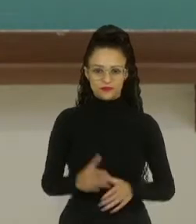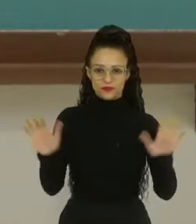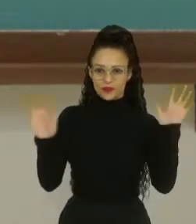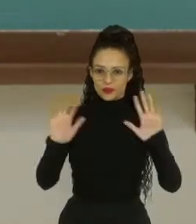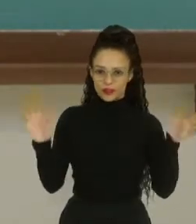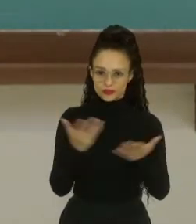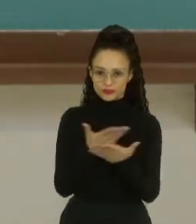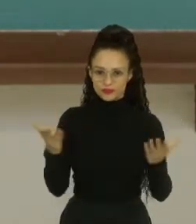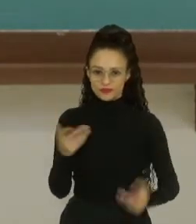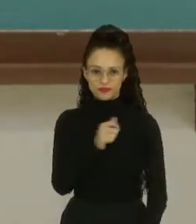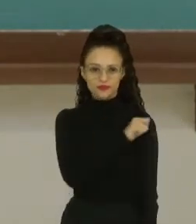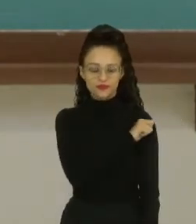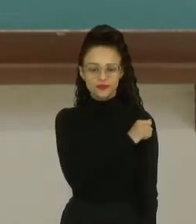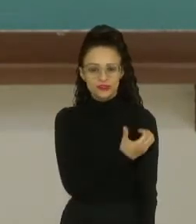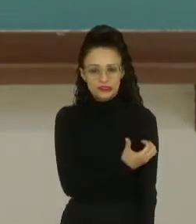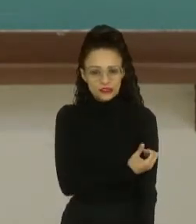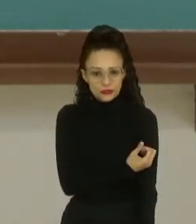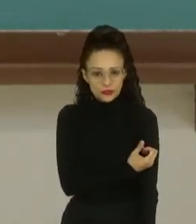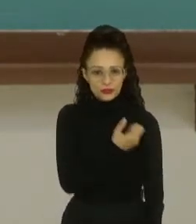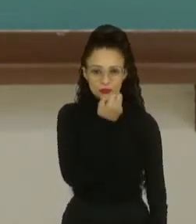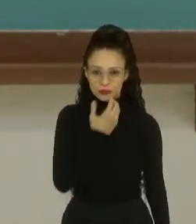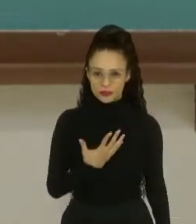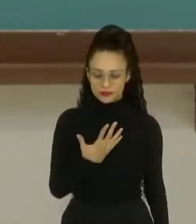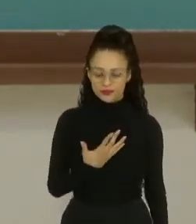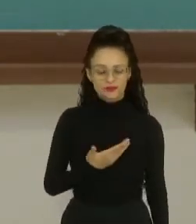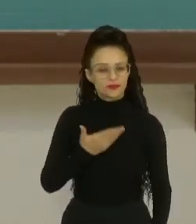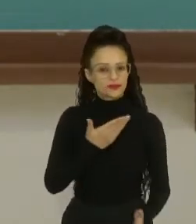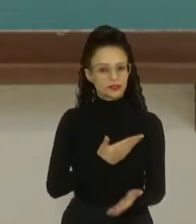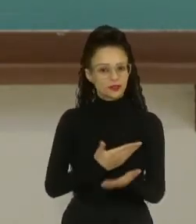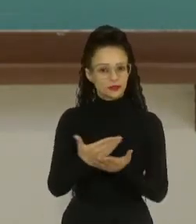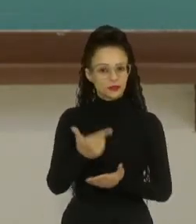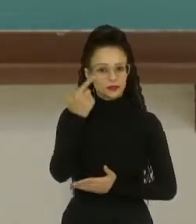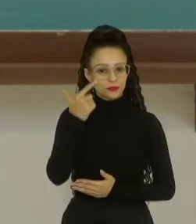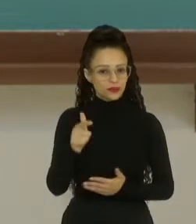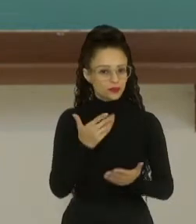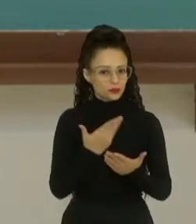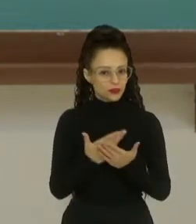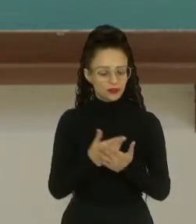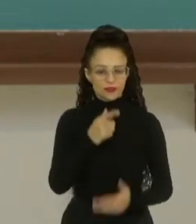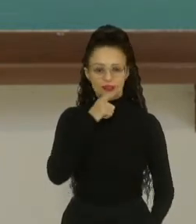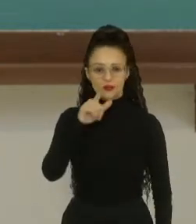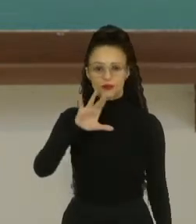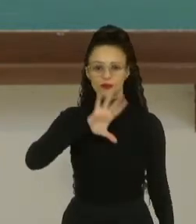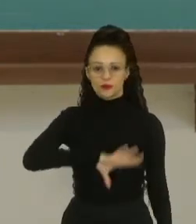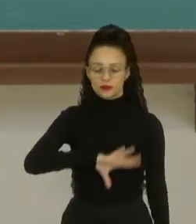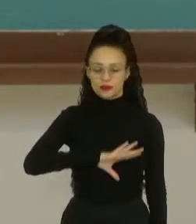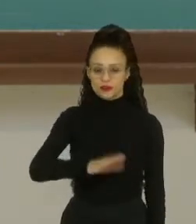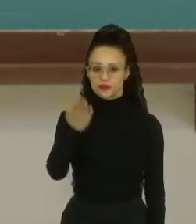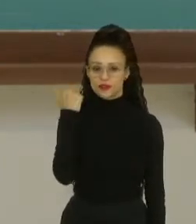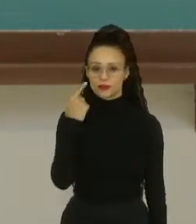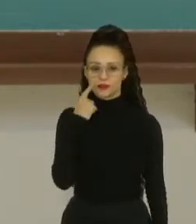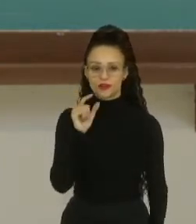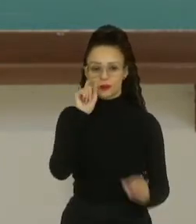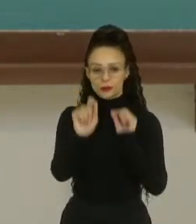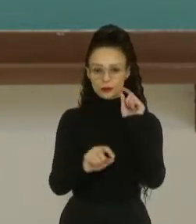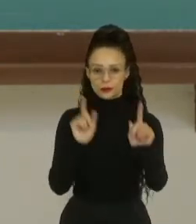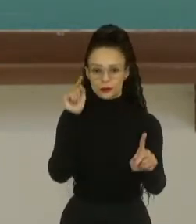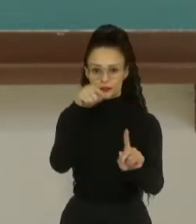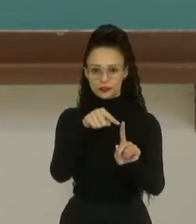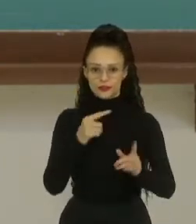Olá, alunos do sexto ano, tudo bem com vocês? Estamos iniciando mais uma aula de língua portuguesa. Vamos conferir os